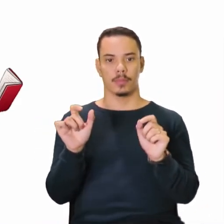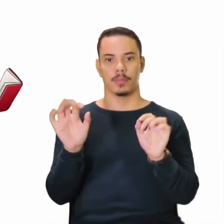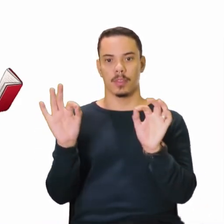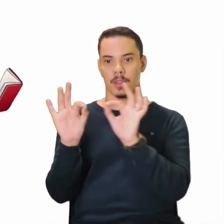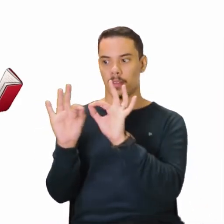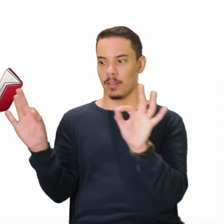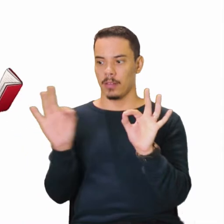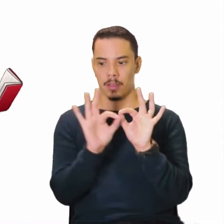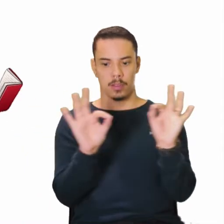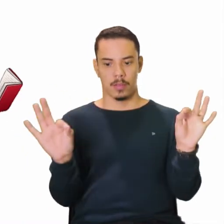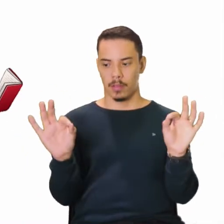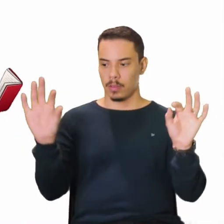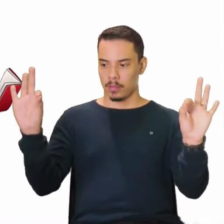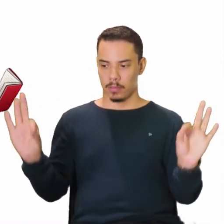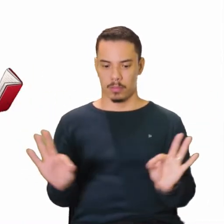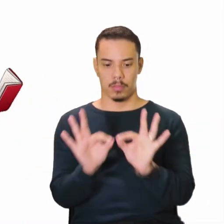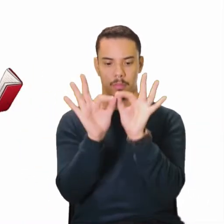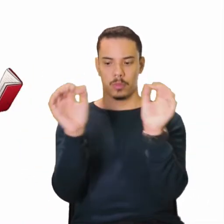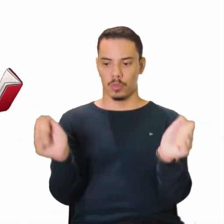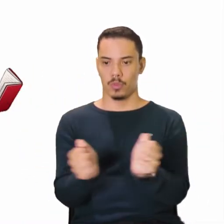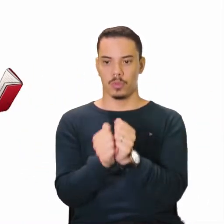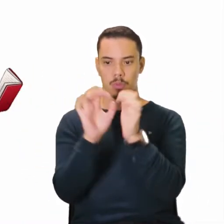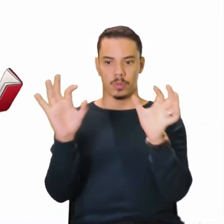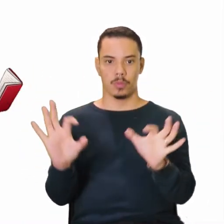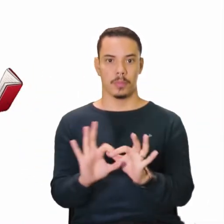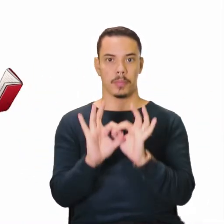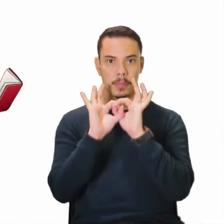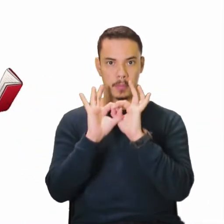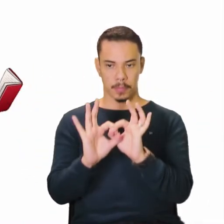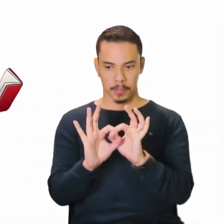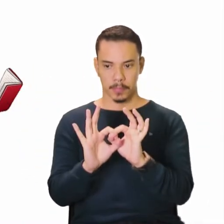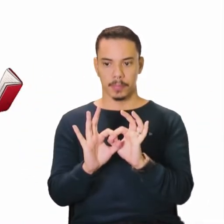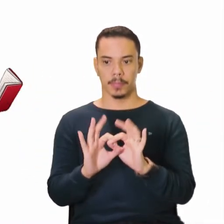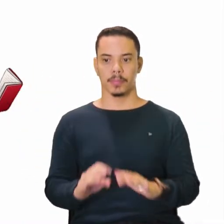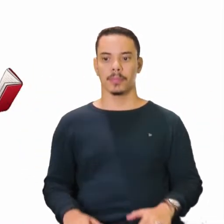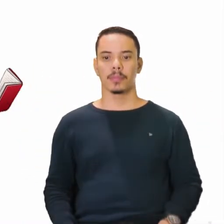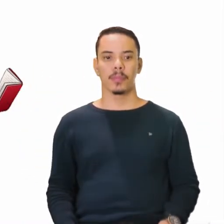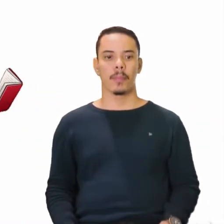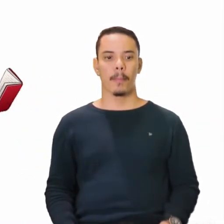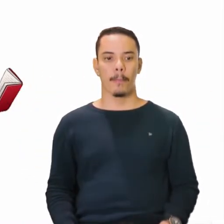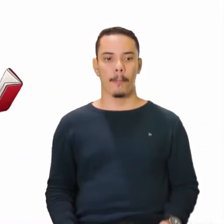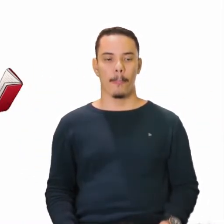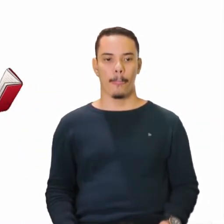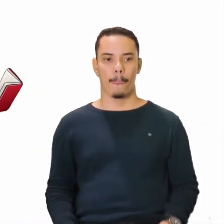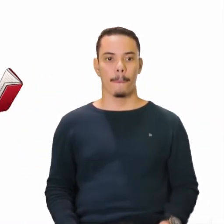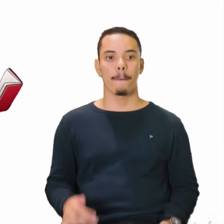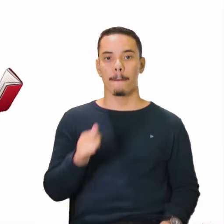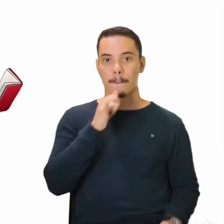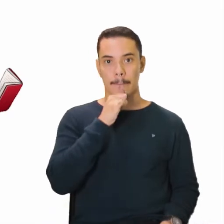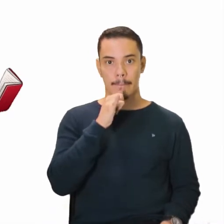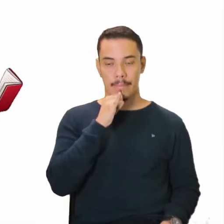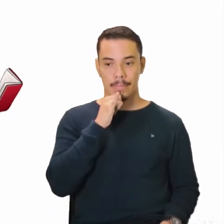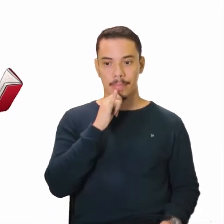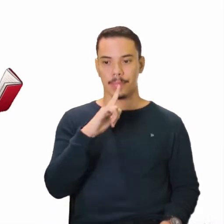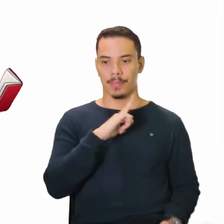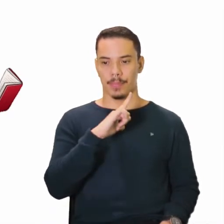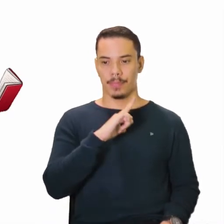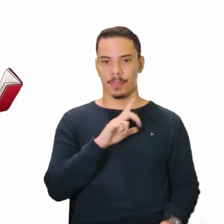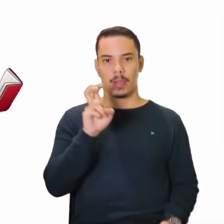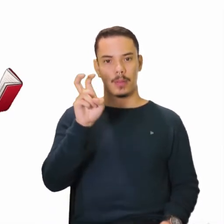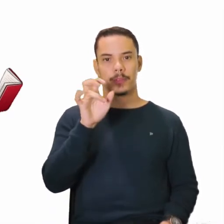orações coordenadas, né? Coordenadas. Beleza. Então, aqui nós temos